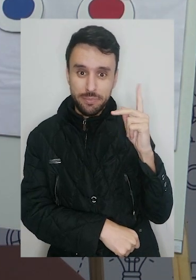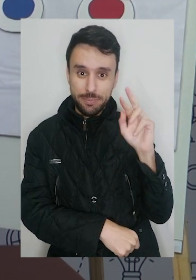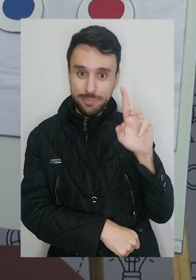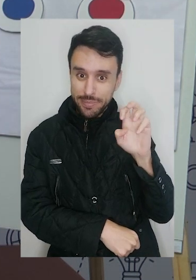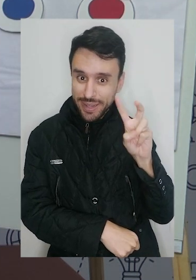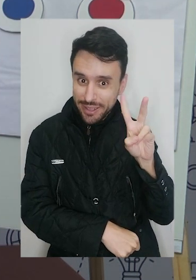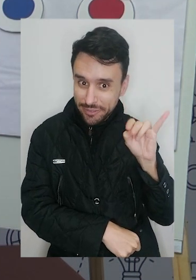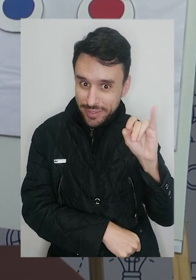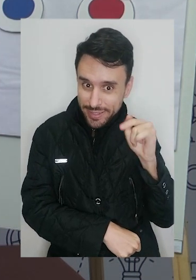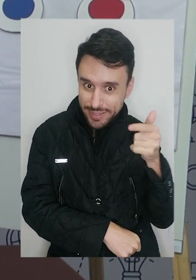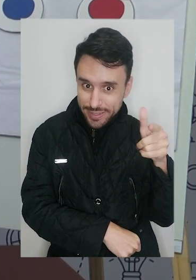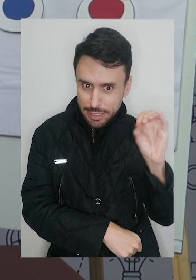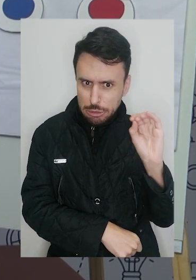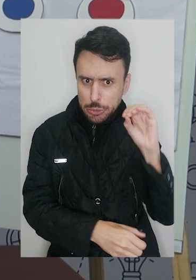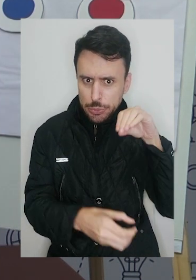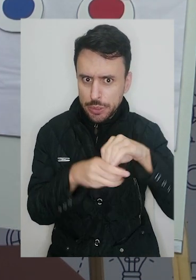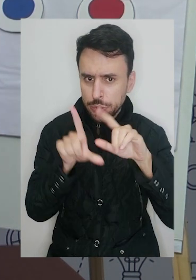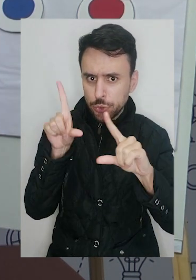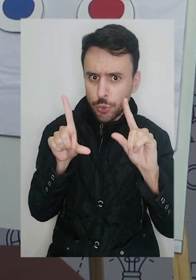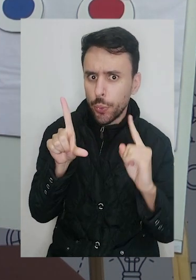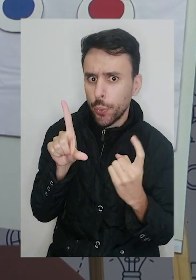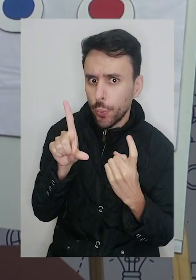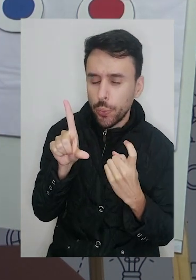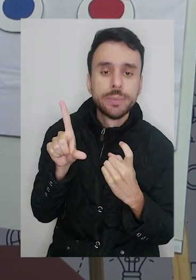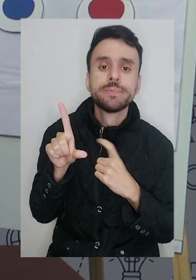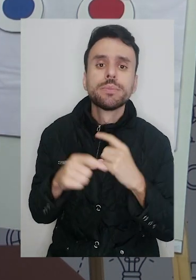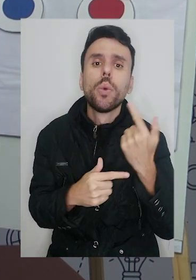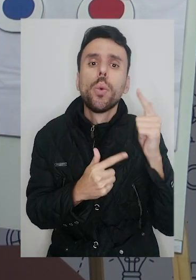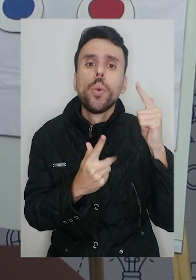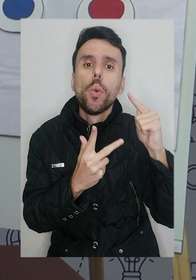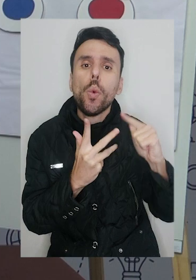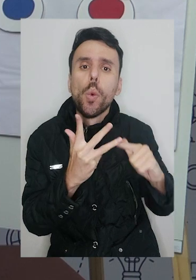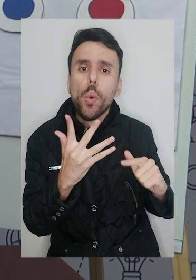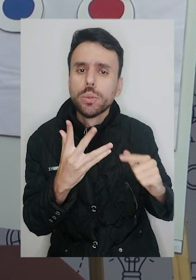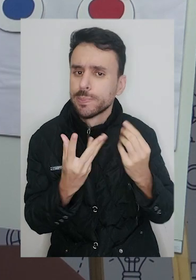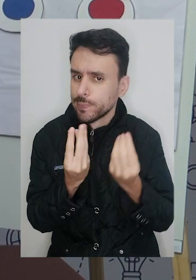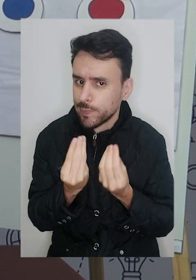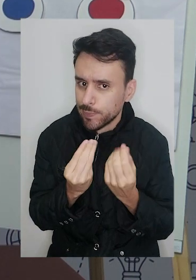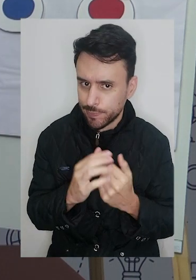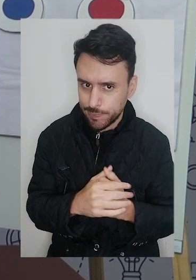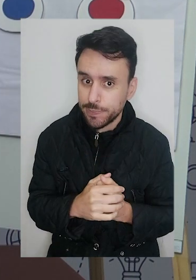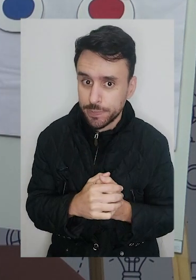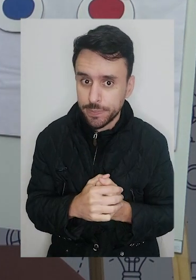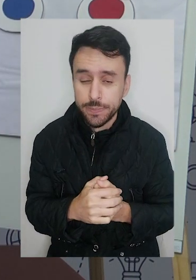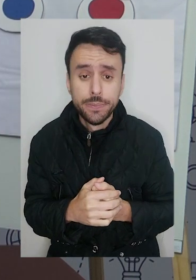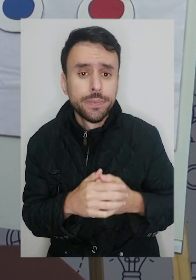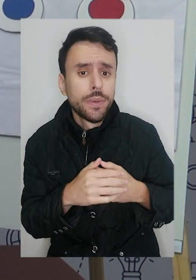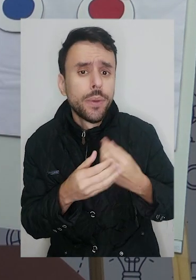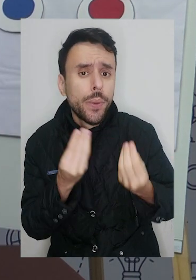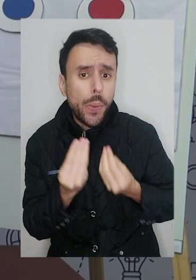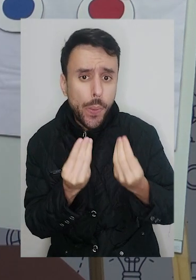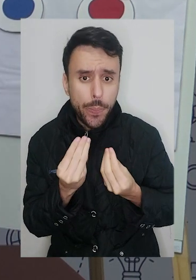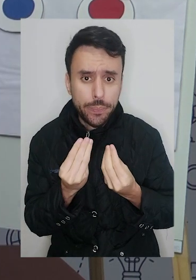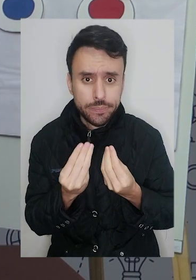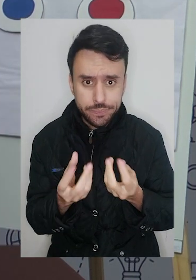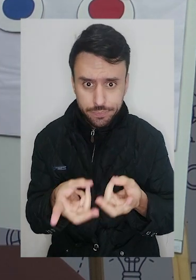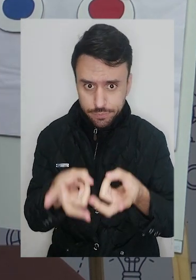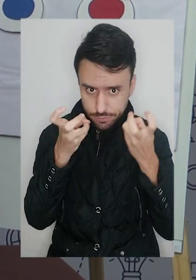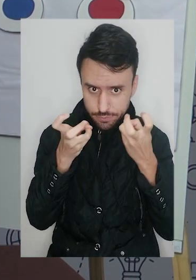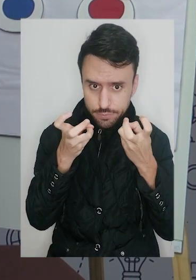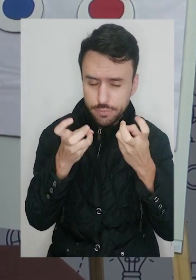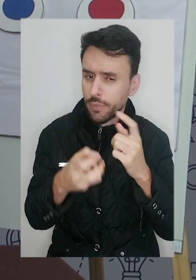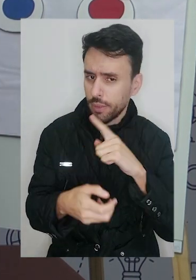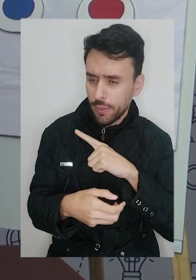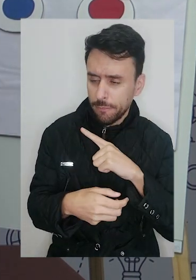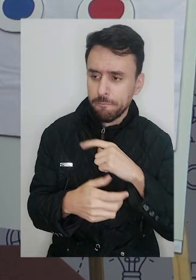nós podemos saber a previsão do tempo. Onde mais nós podemos observar? Onde será? Nós